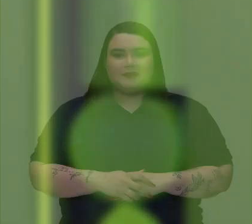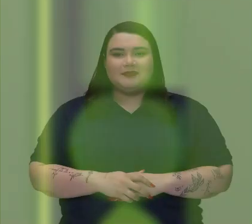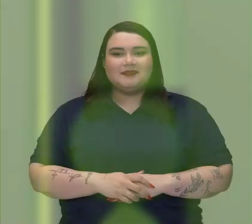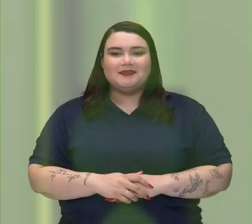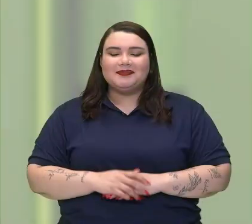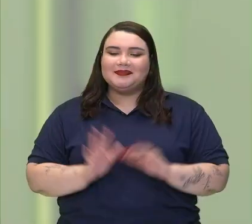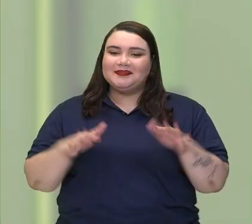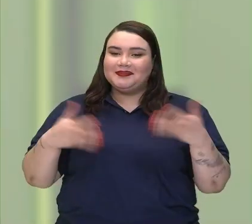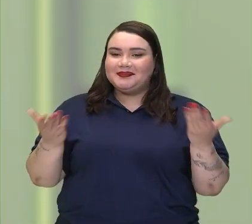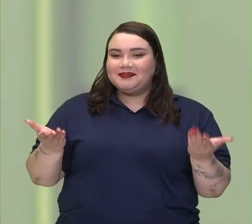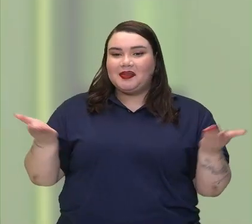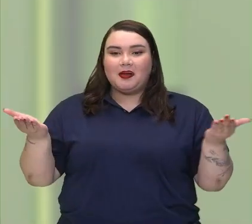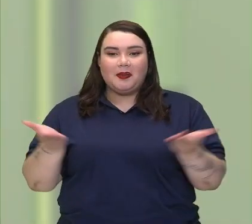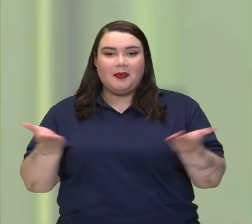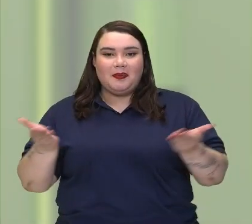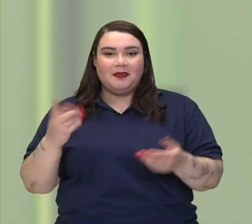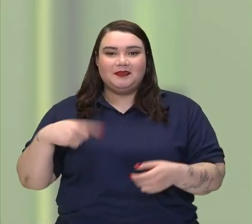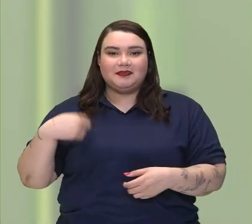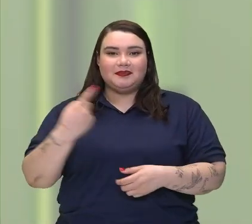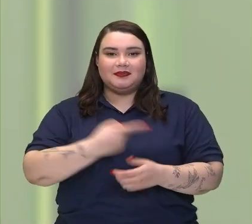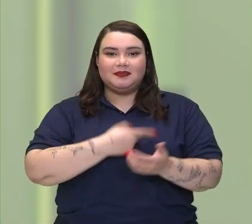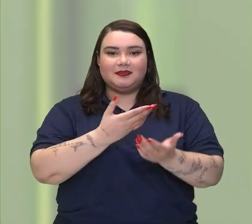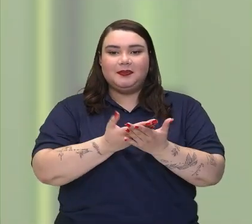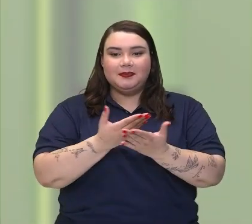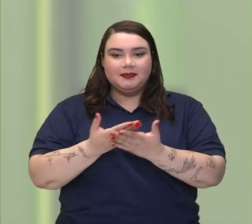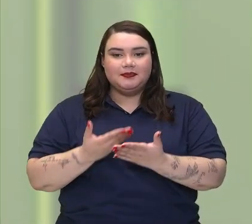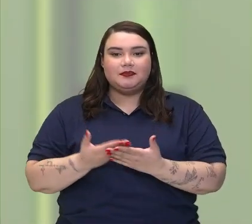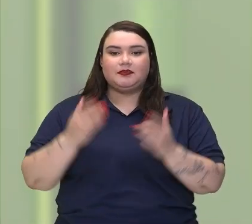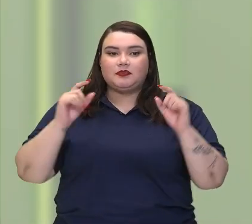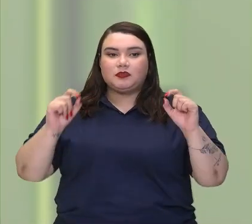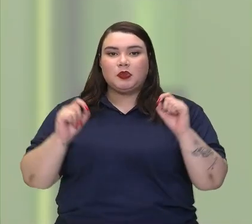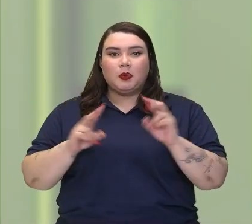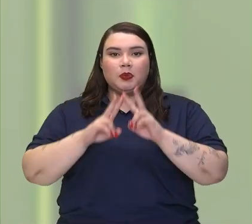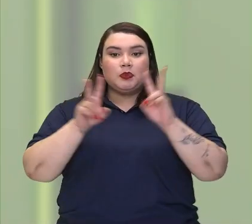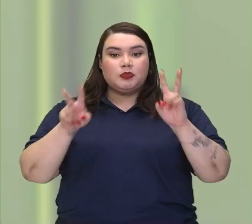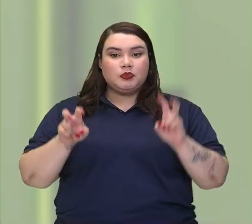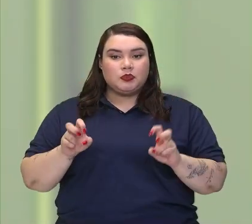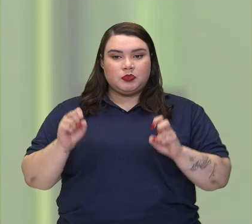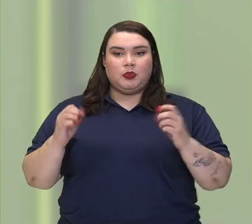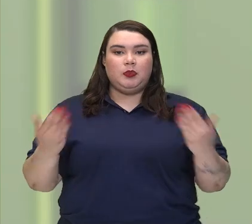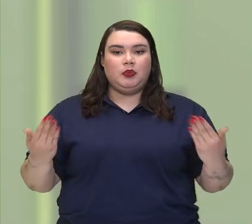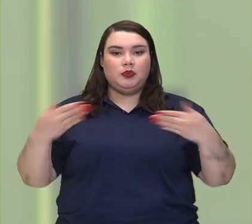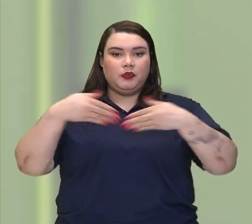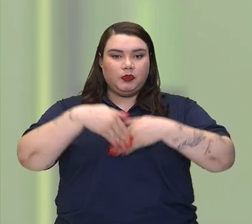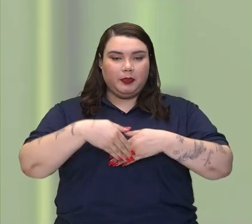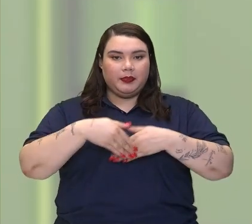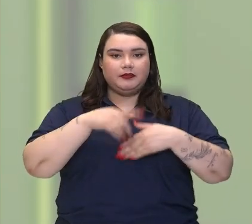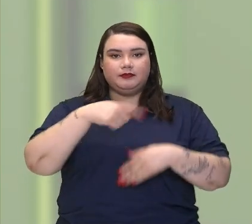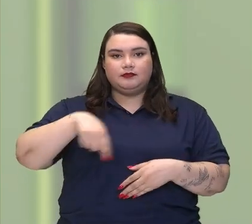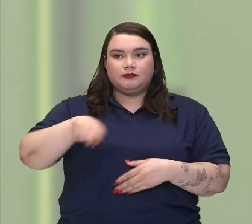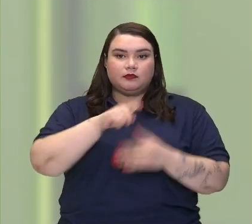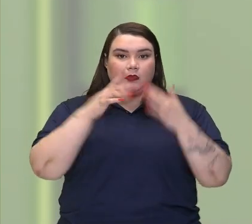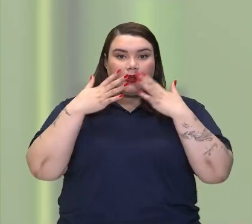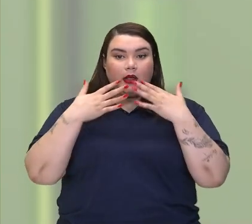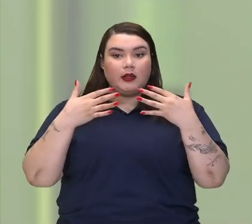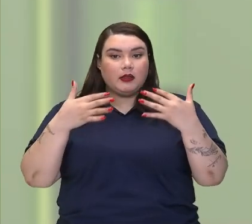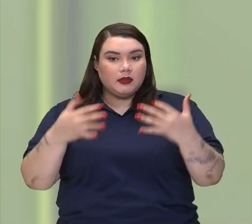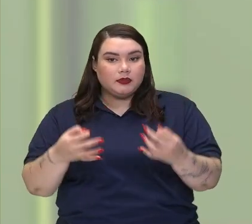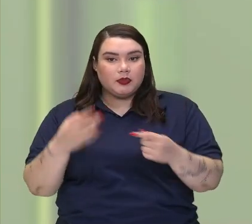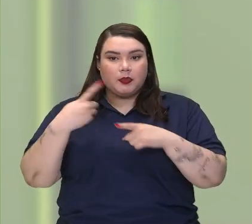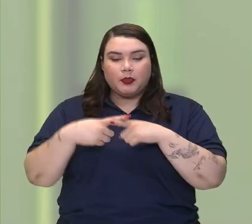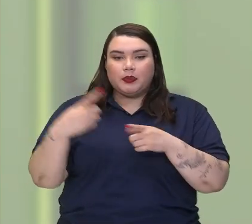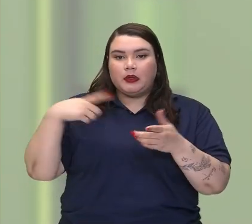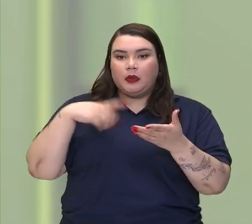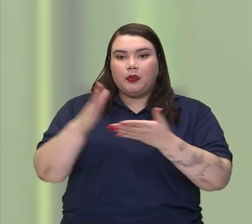Olá! E agora nesta aula nós vamos falar sobre isomeria e é muito importante você prestar atenção porque nós temos